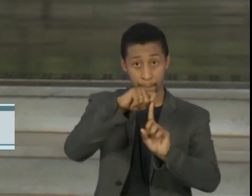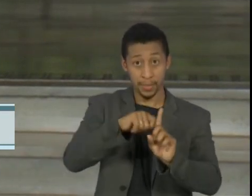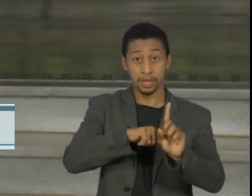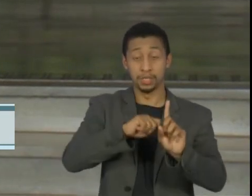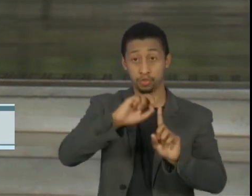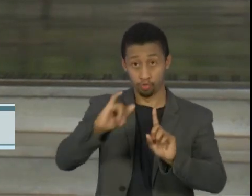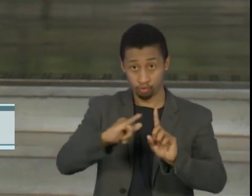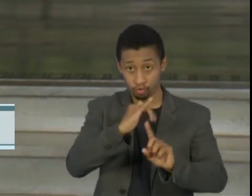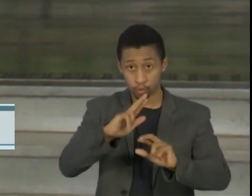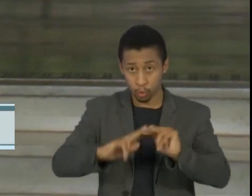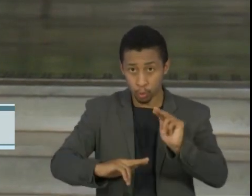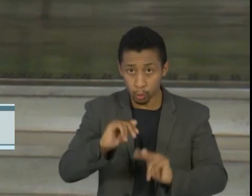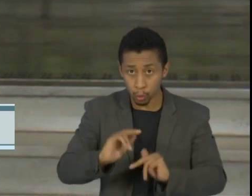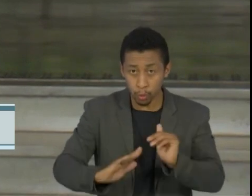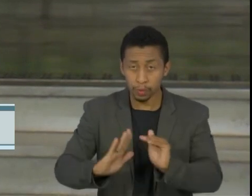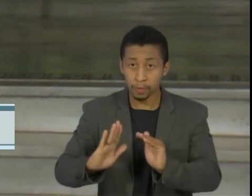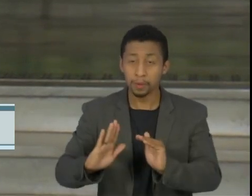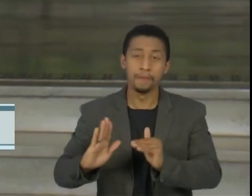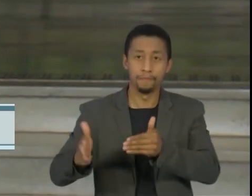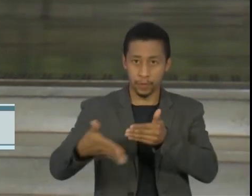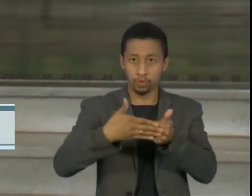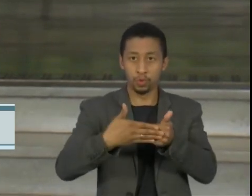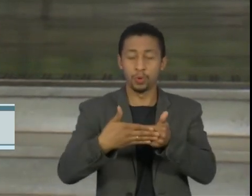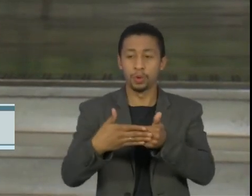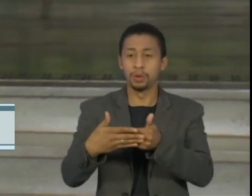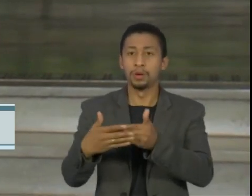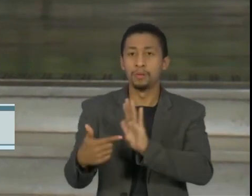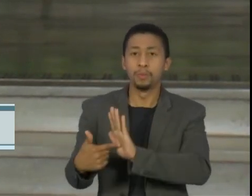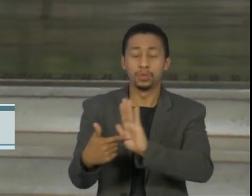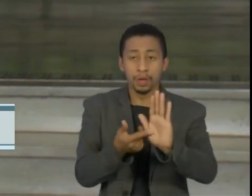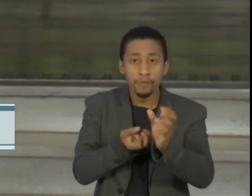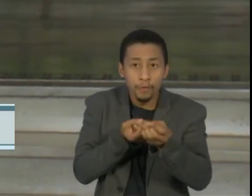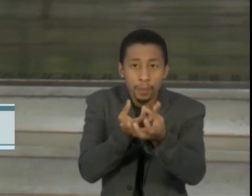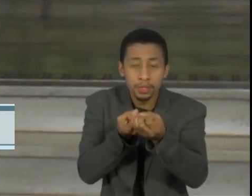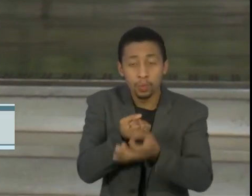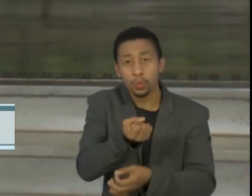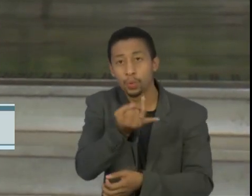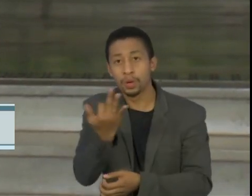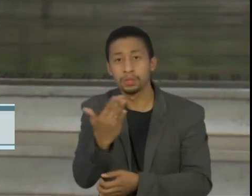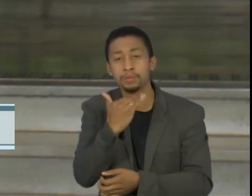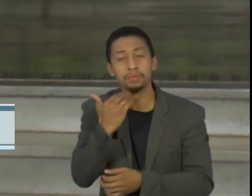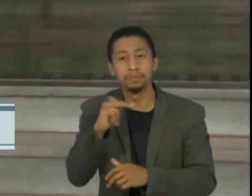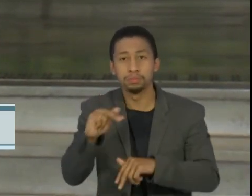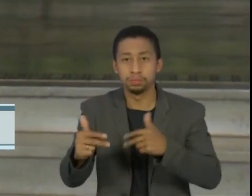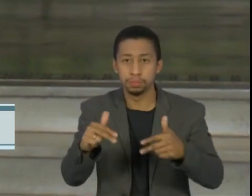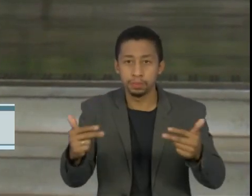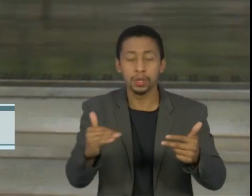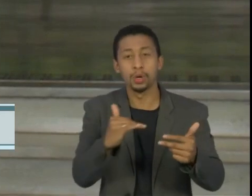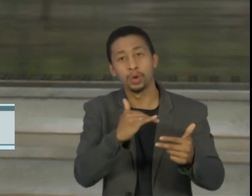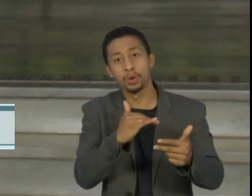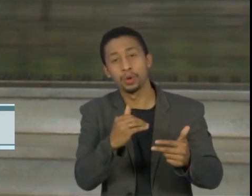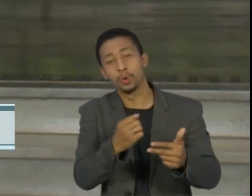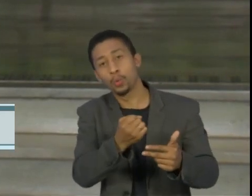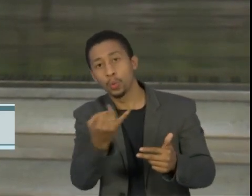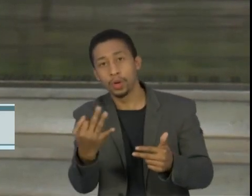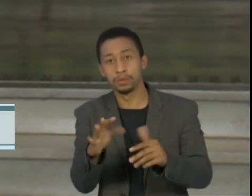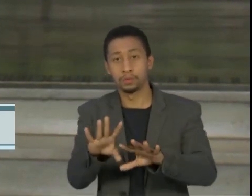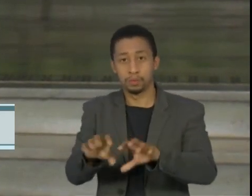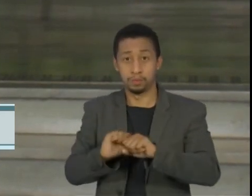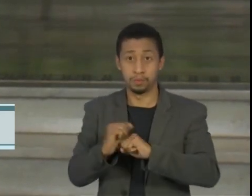projeção de óbitos do Comitê de Saúde, informações que foram apresentadas aqui várias vezes nas coletivas